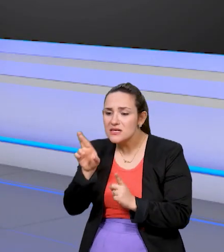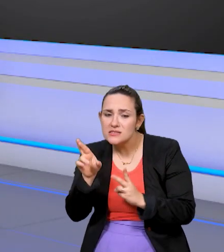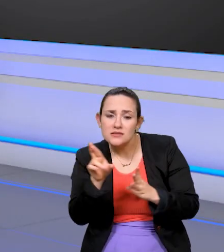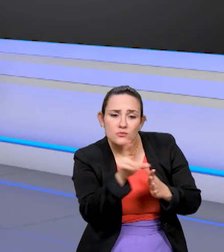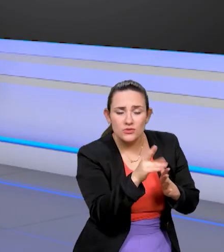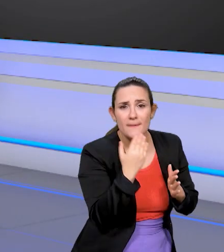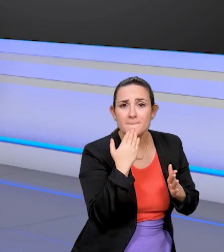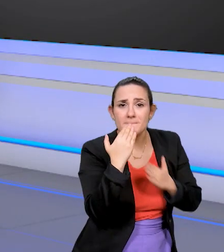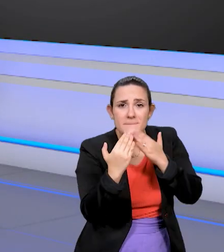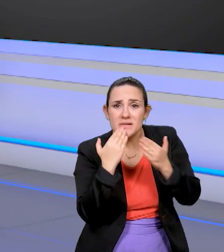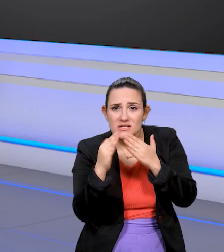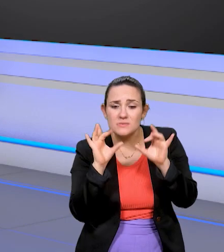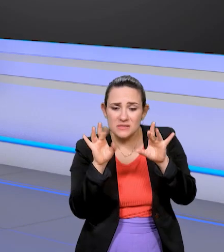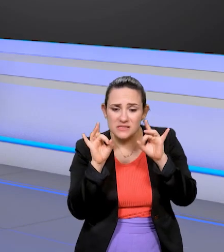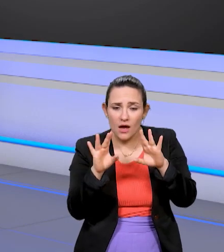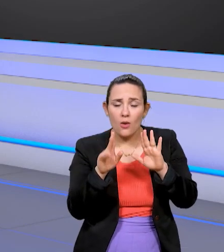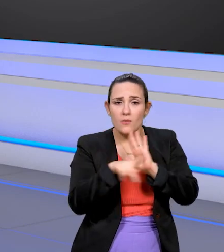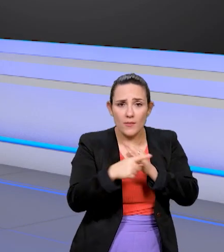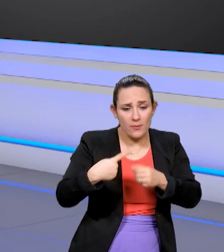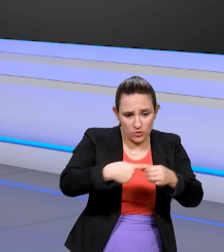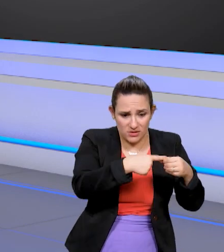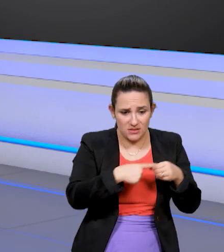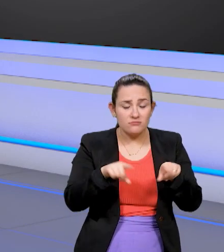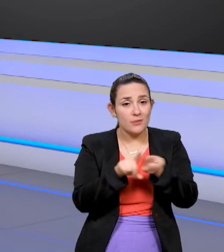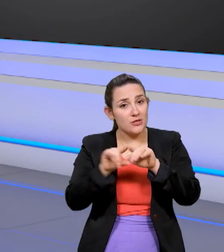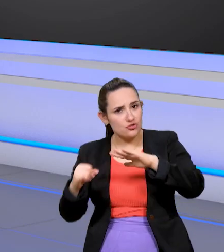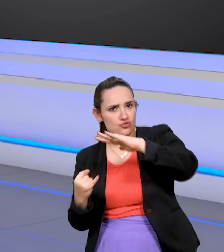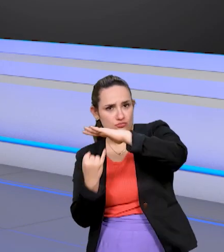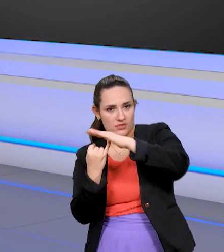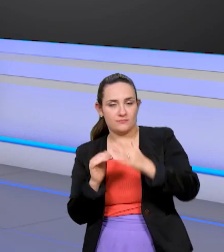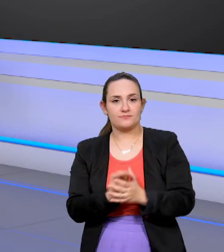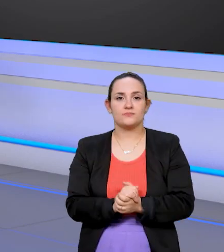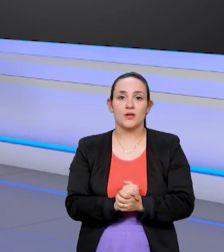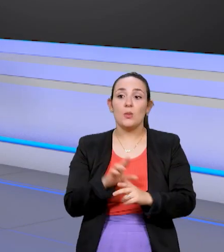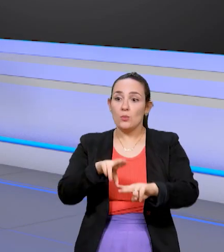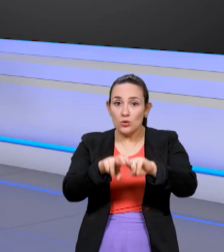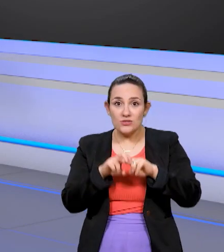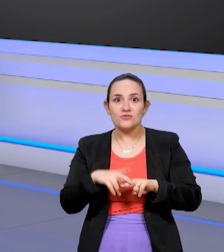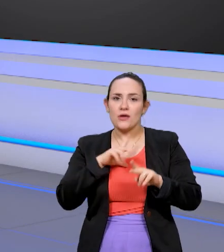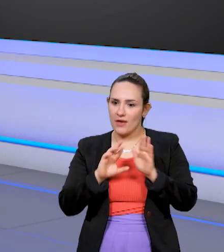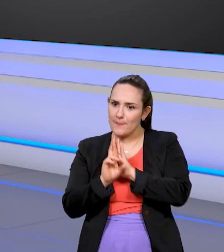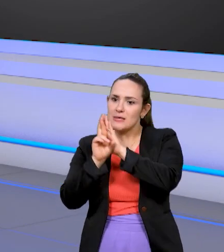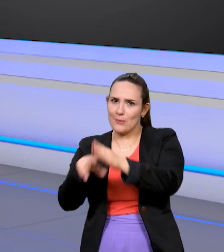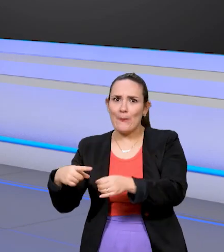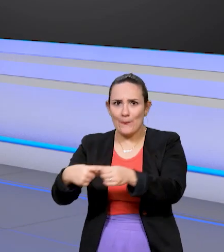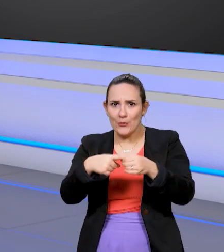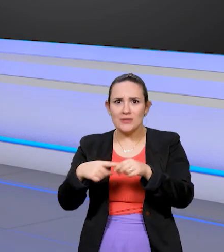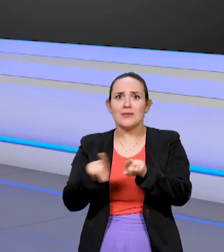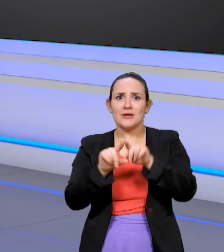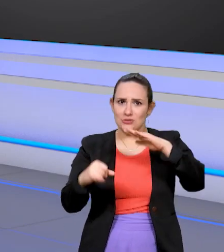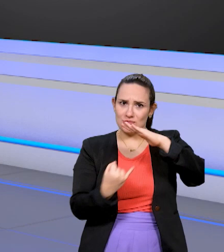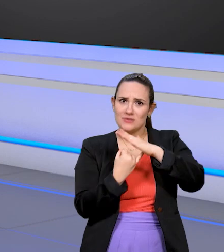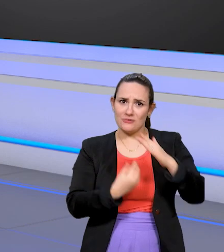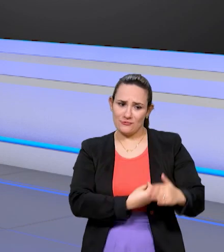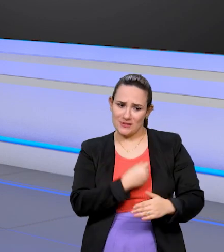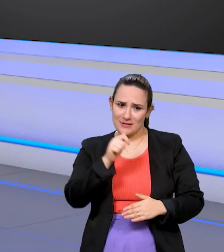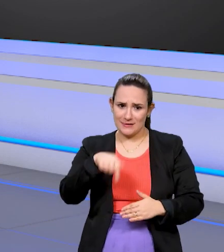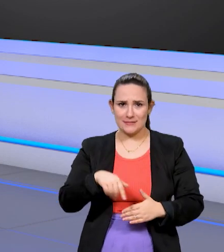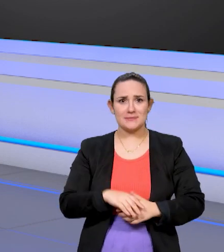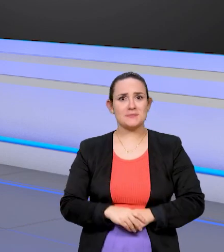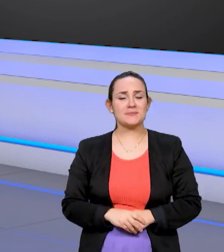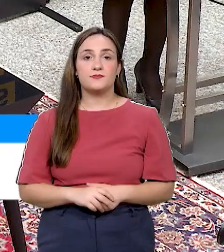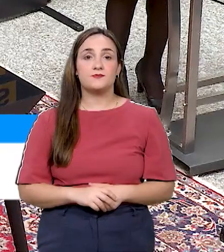atender às demandas específicas de municípios e entidades. E esses representantes estiveram presentes na solenidade